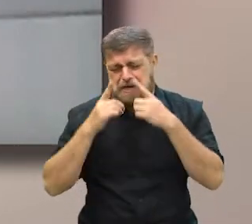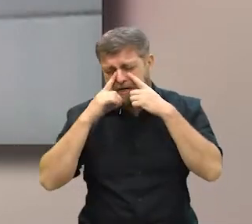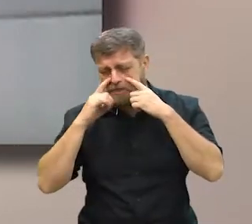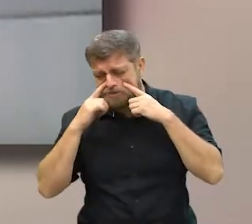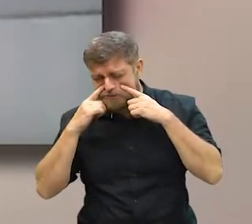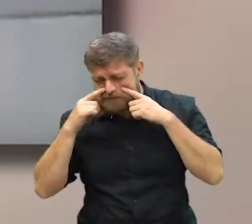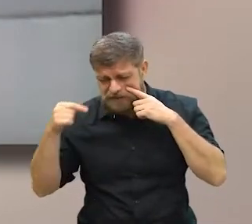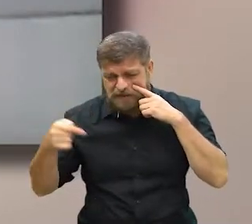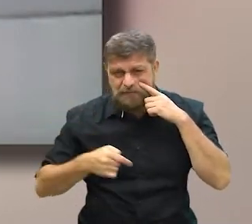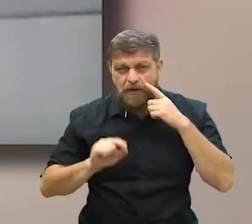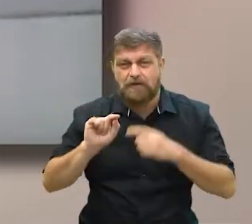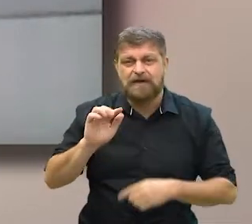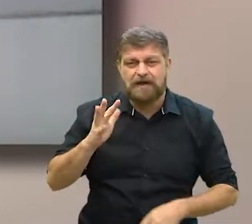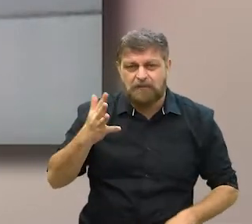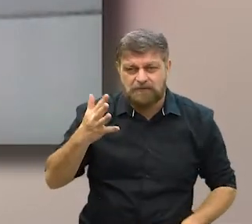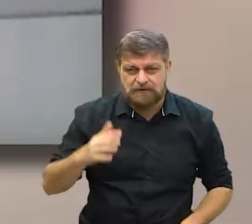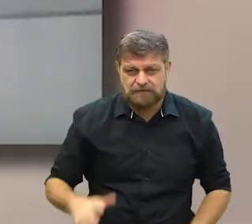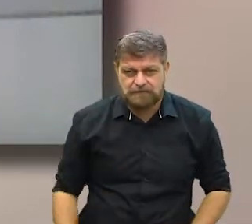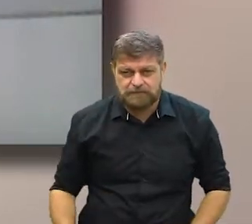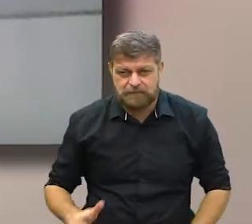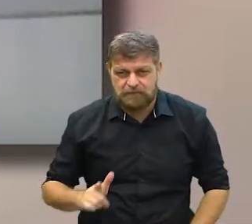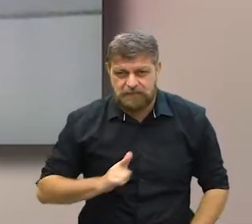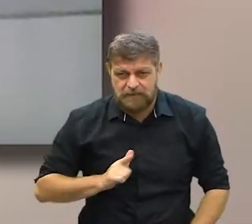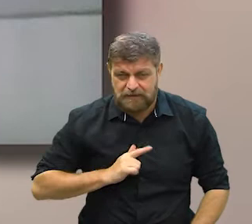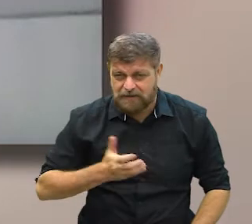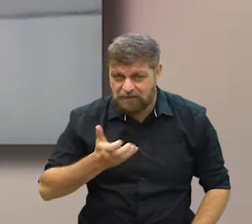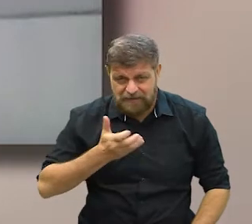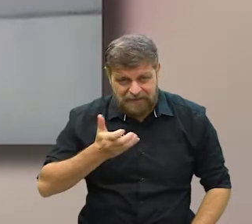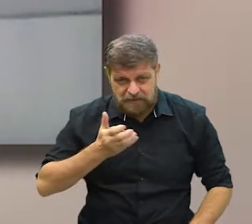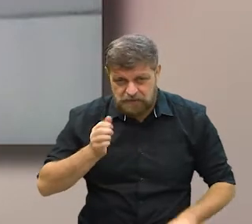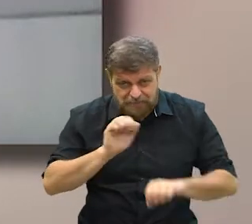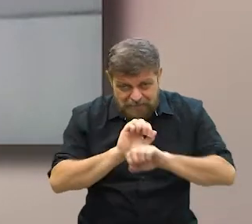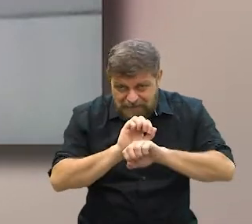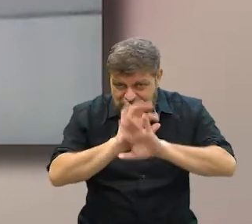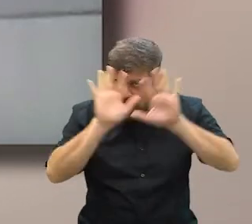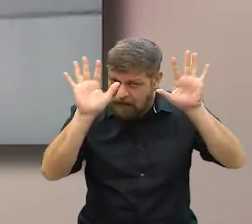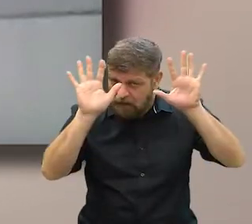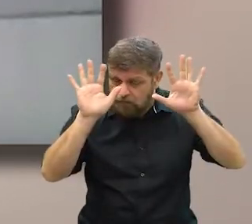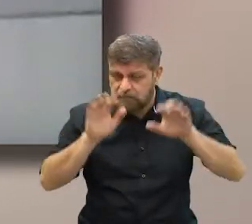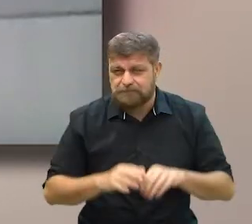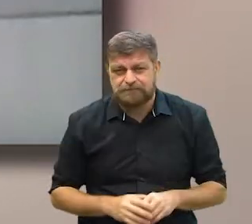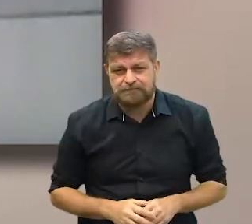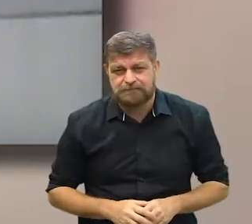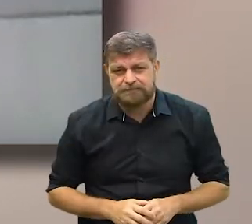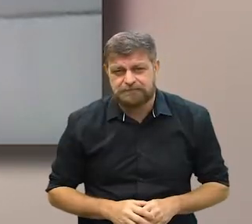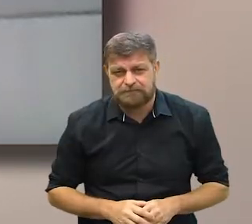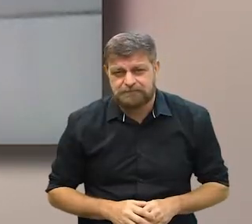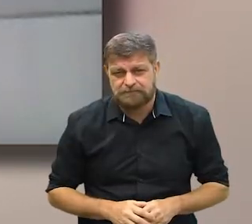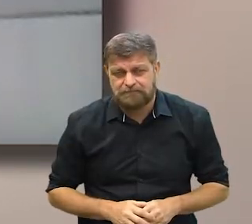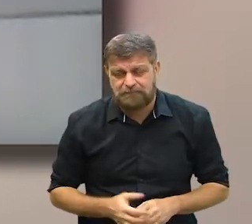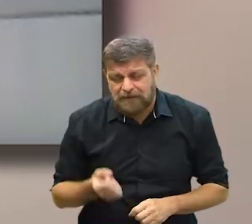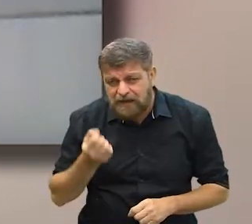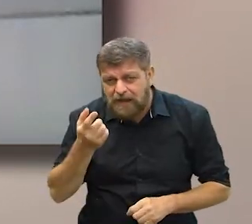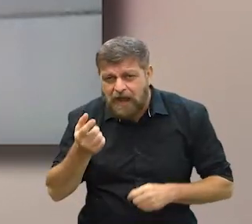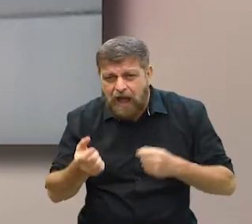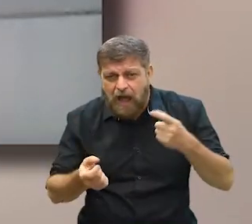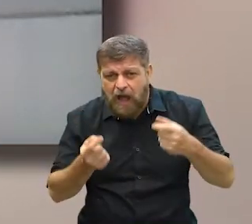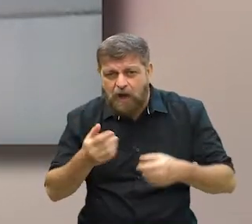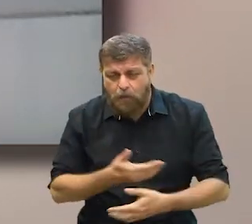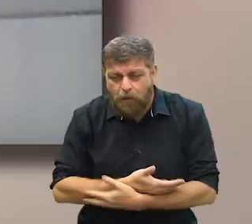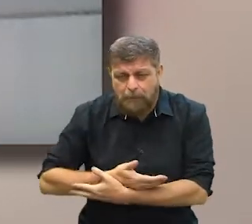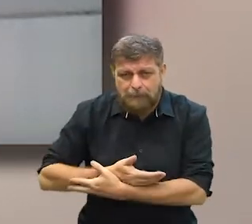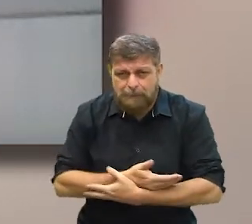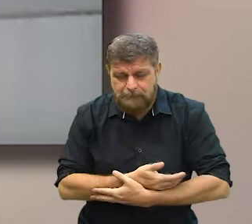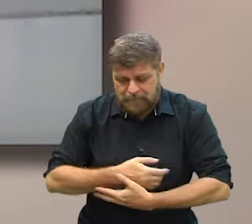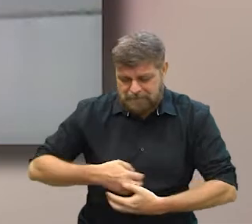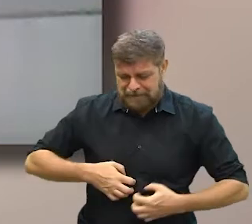bebê tem muitos gases, que ele chora muito, ela acha que é cólica. E, gente, olha, vamos deixar